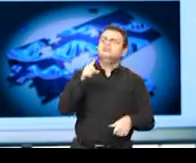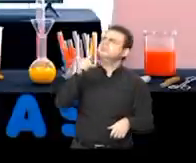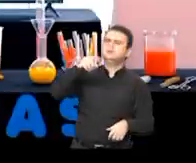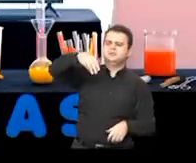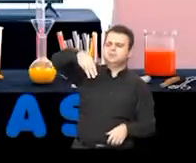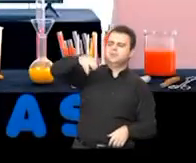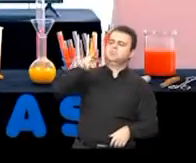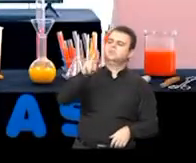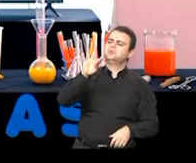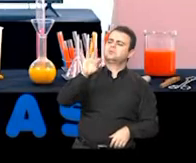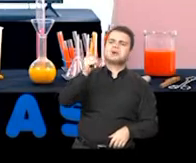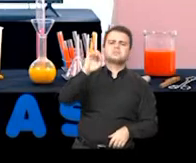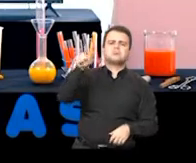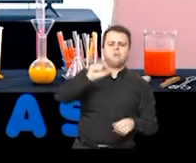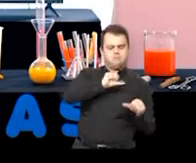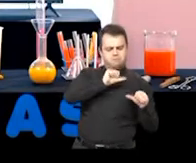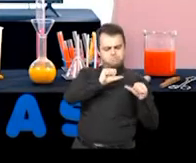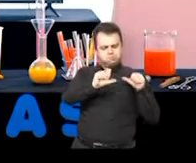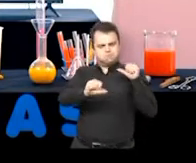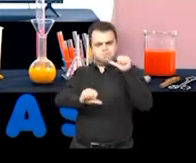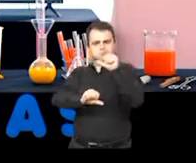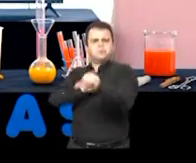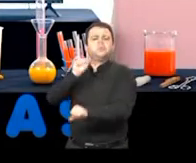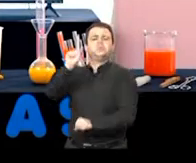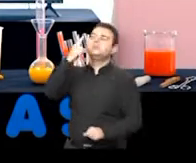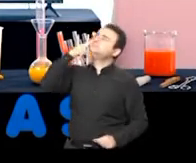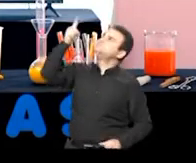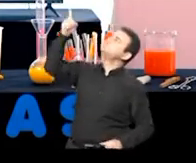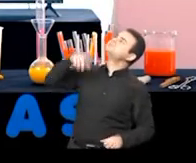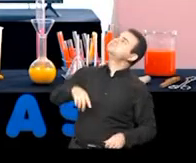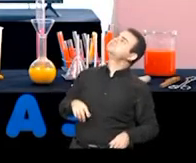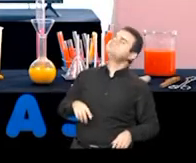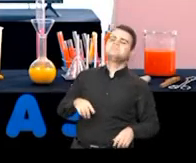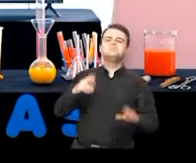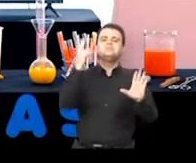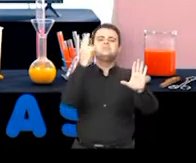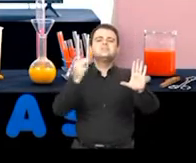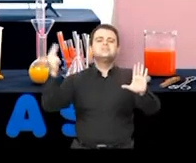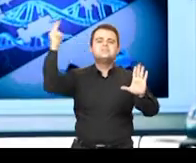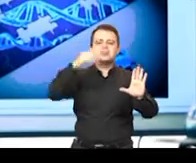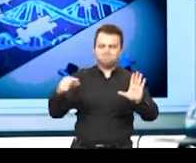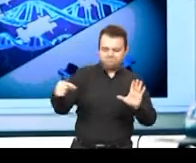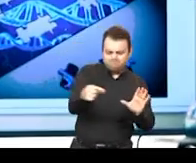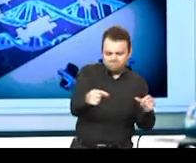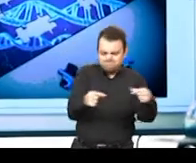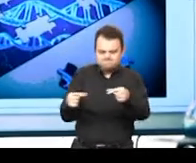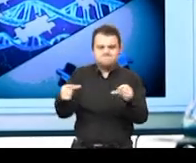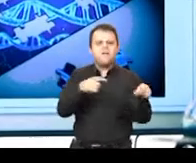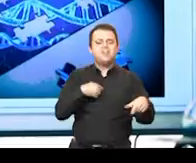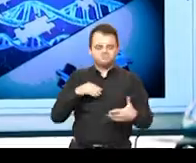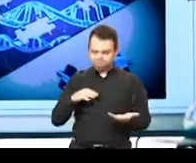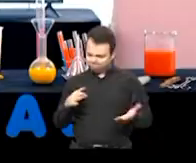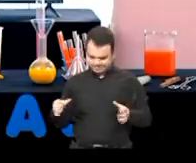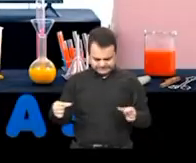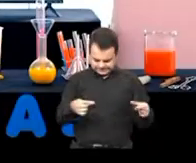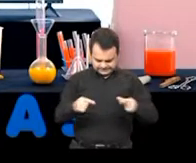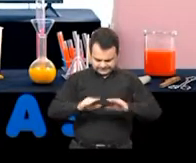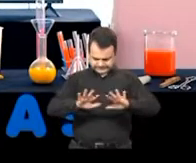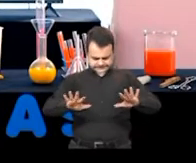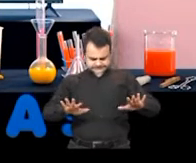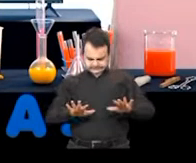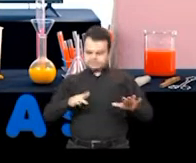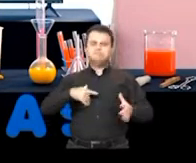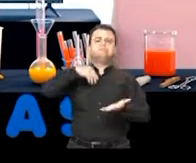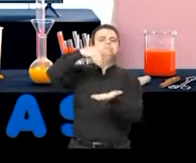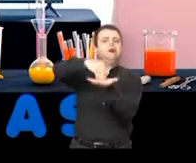mutação. Observem esse quebra-cabeças. Estão percebendo? Estão faltando algumas peças. Pois é, toda vez